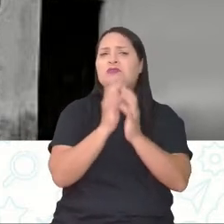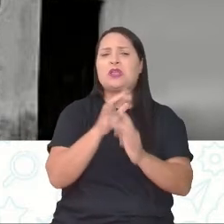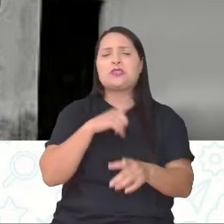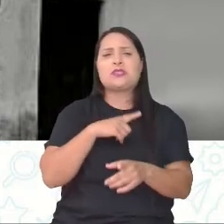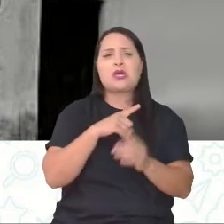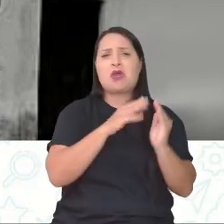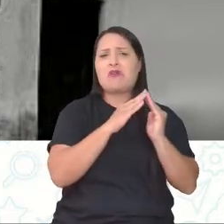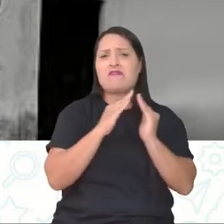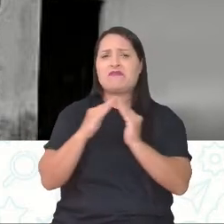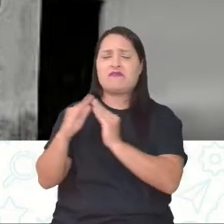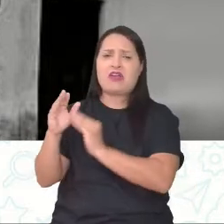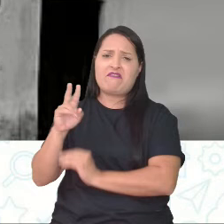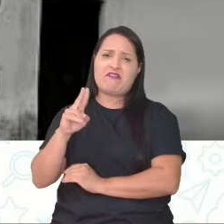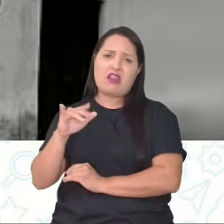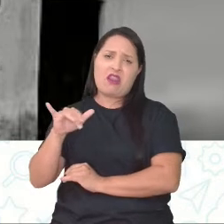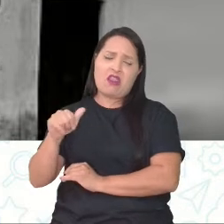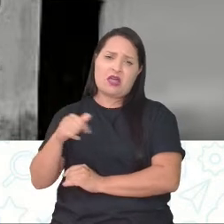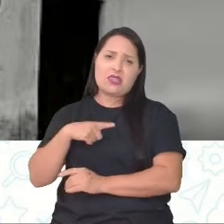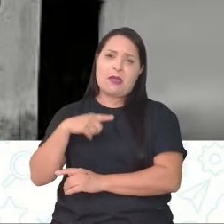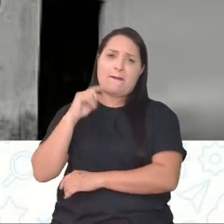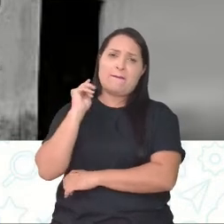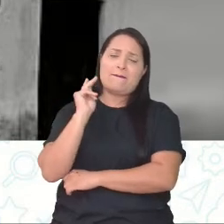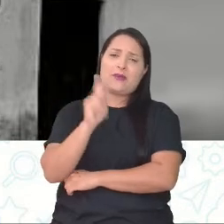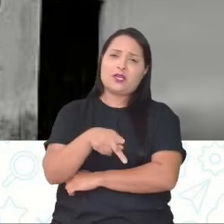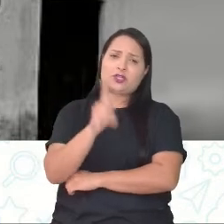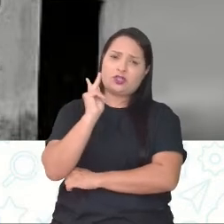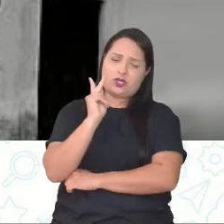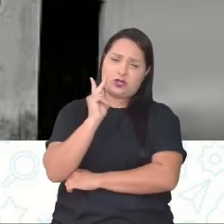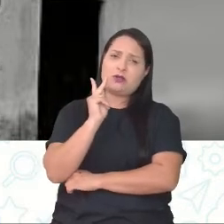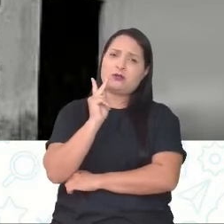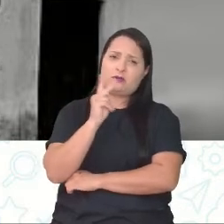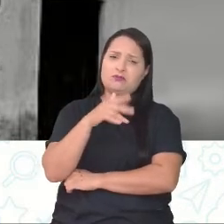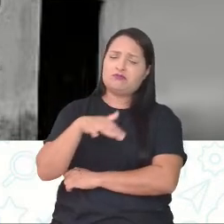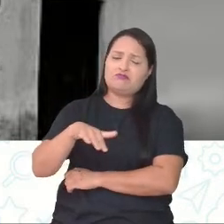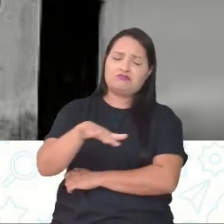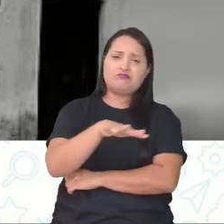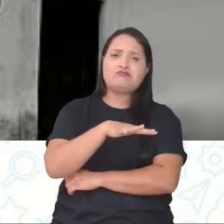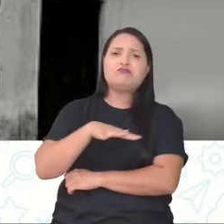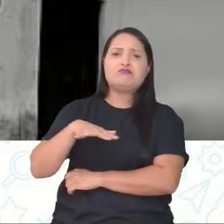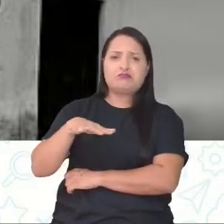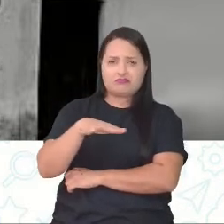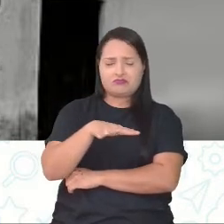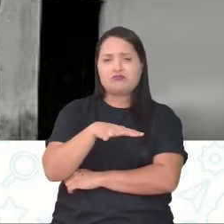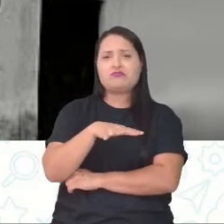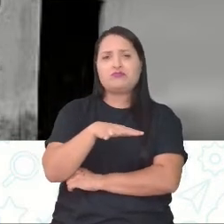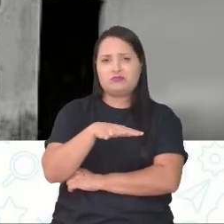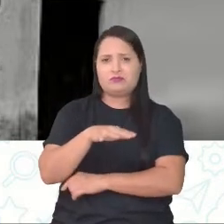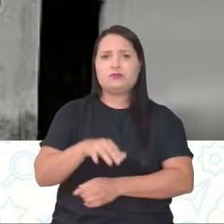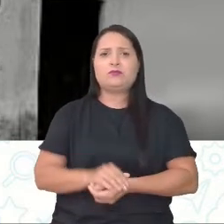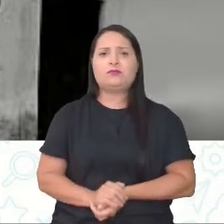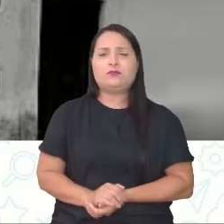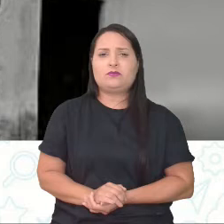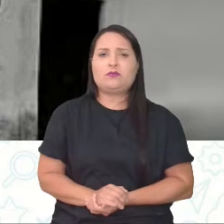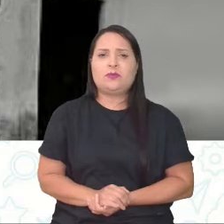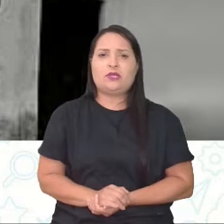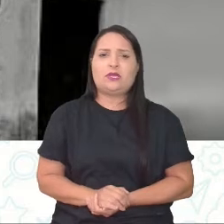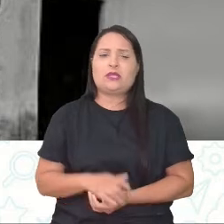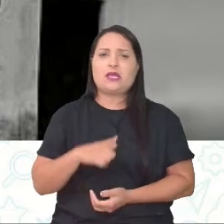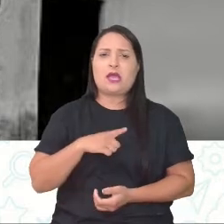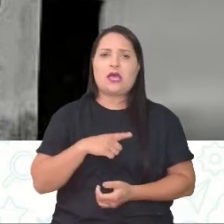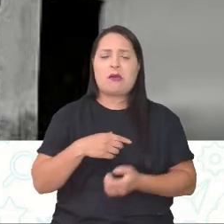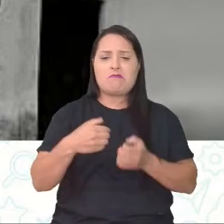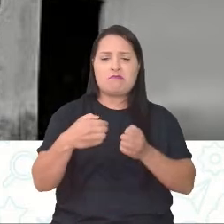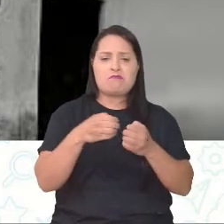vila praticamente de pescadores, certo? Então tudo era ali feito perto das